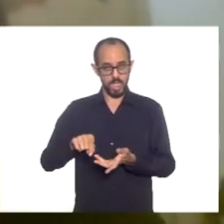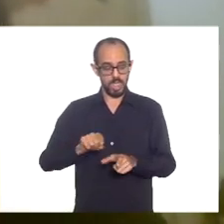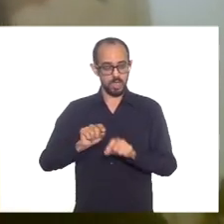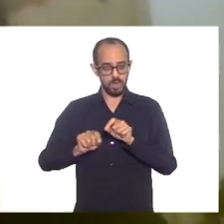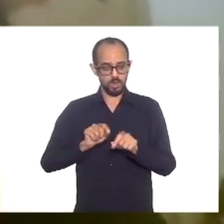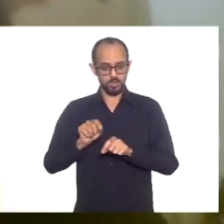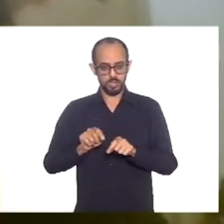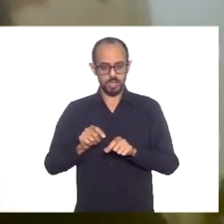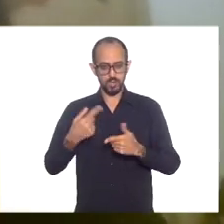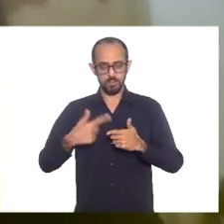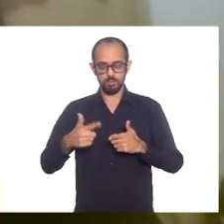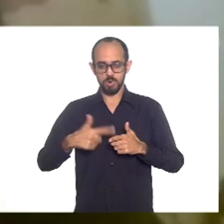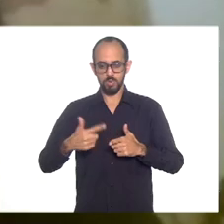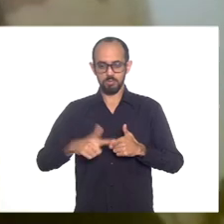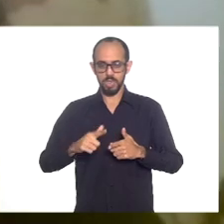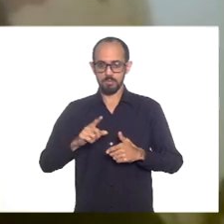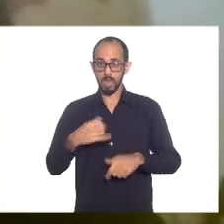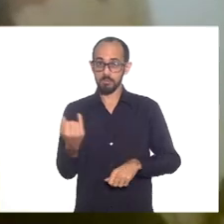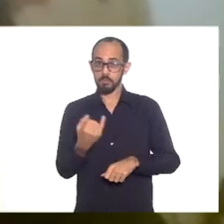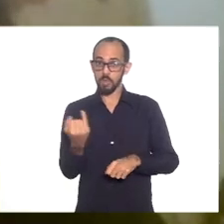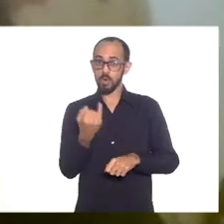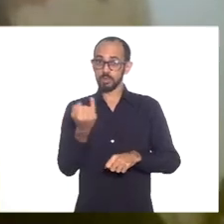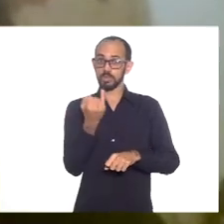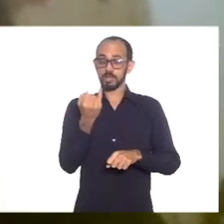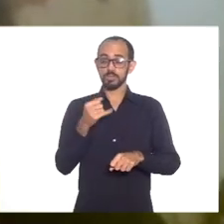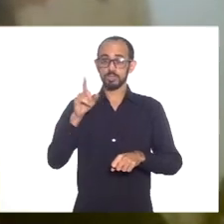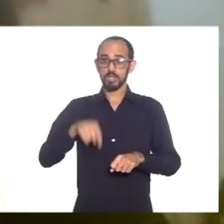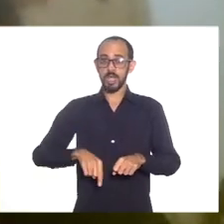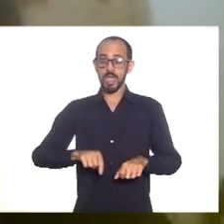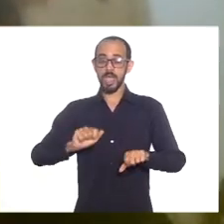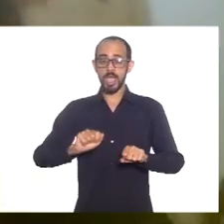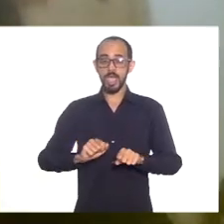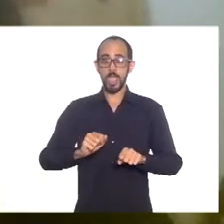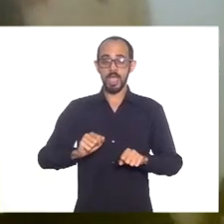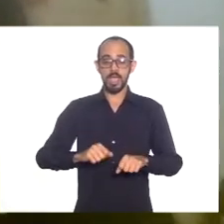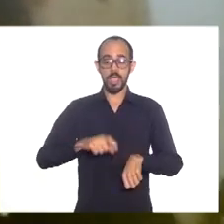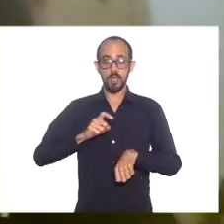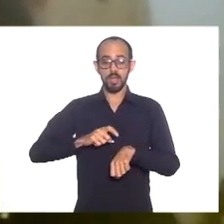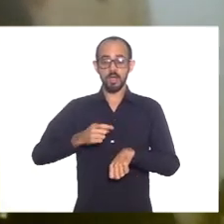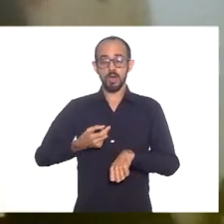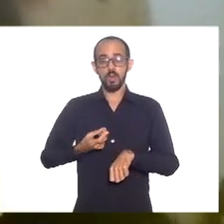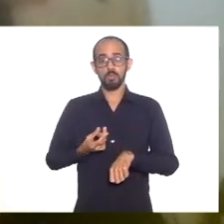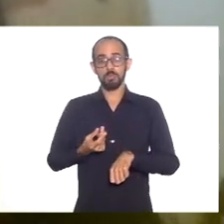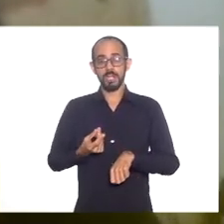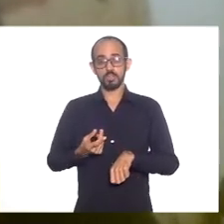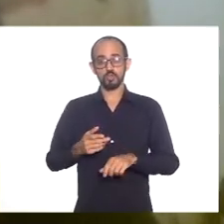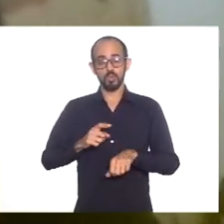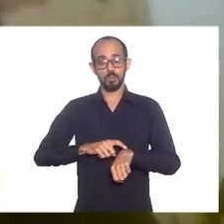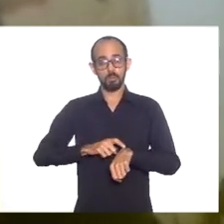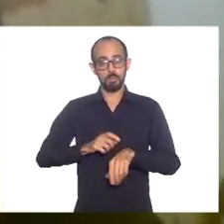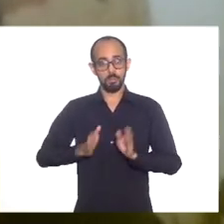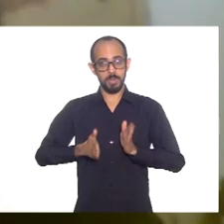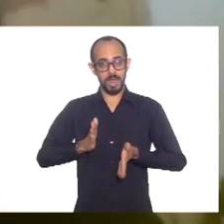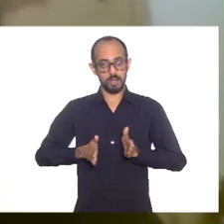numa questão que é extremamente importante, que é a alegação de preço, prazo e qualidade.